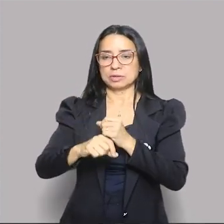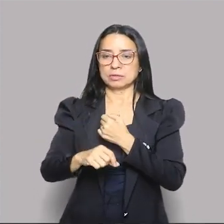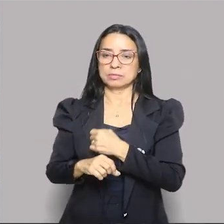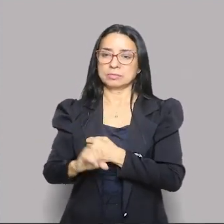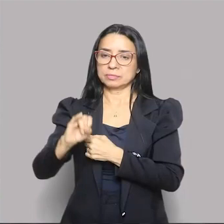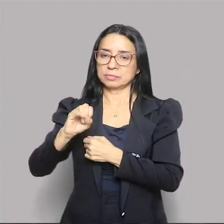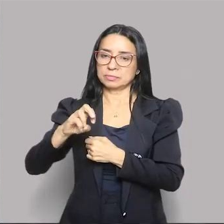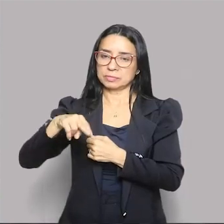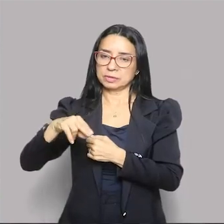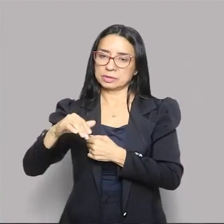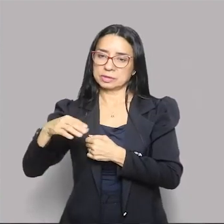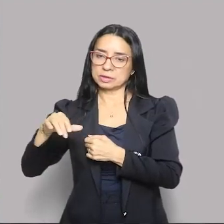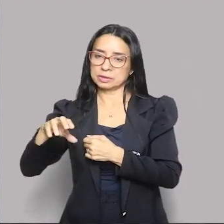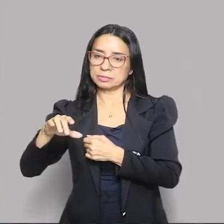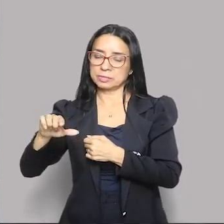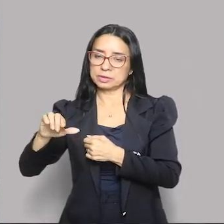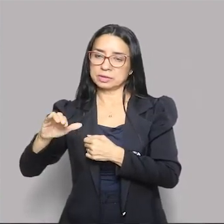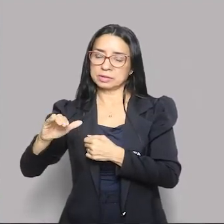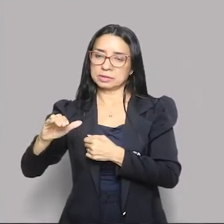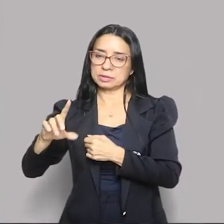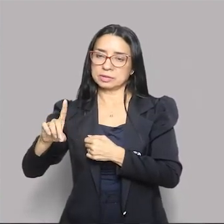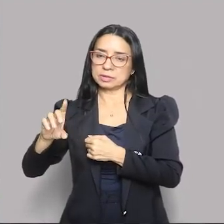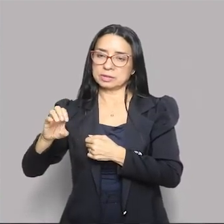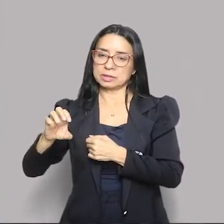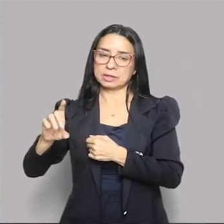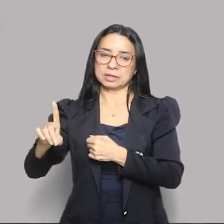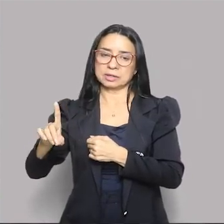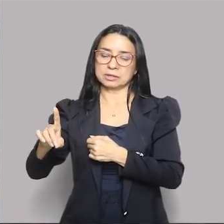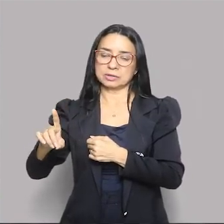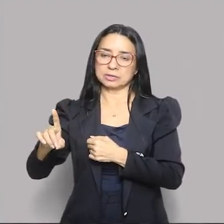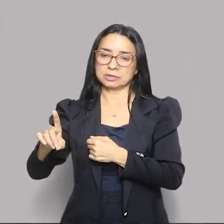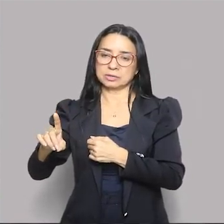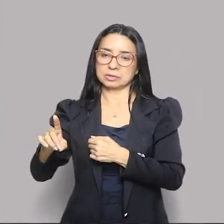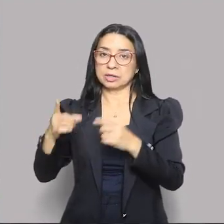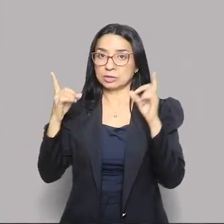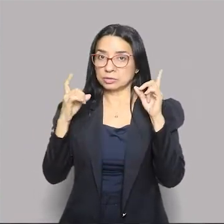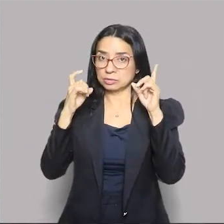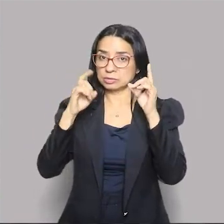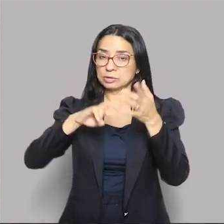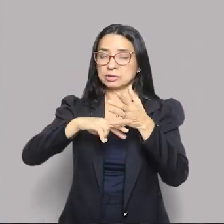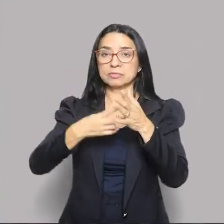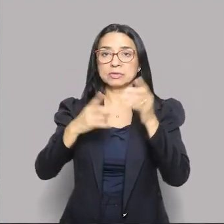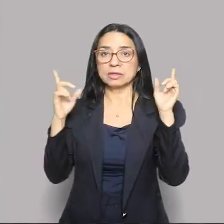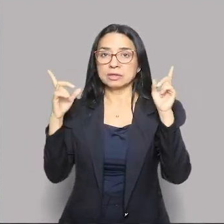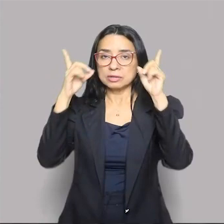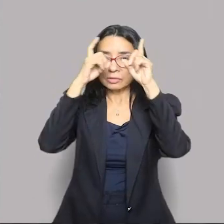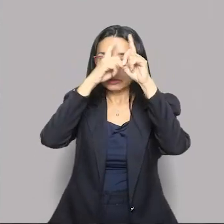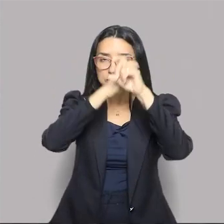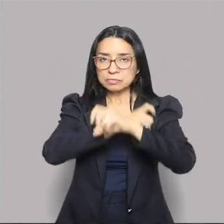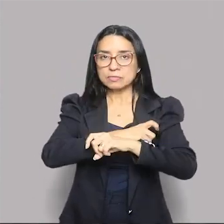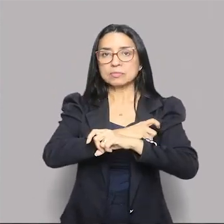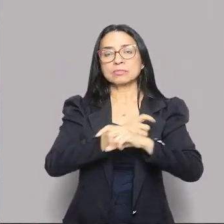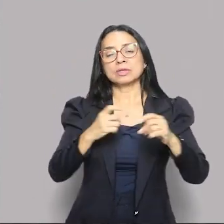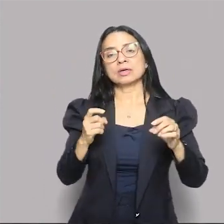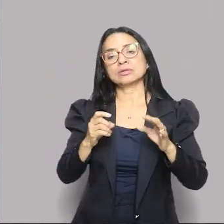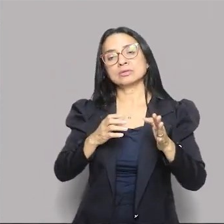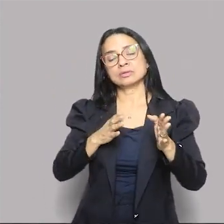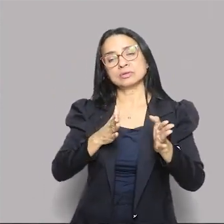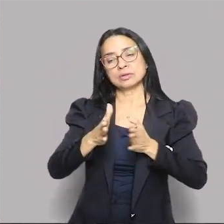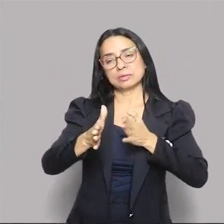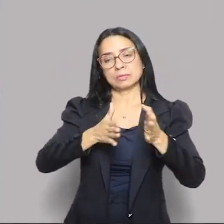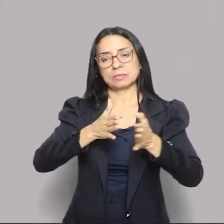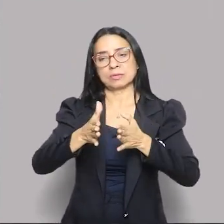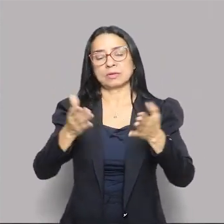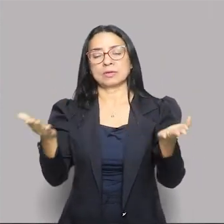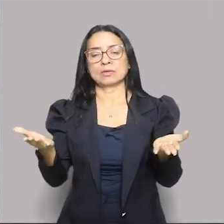que inacessibilidade é a mesma coisa de acesso, dificuldade de acesso. Então essa pessoa transformou uma palavra,